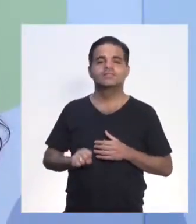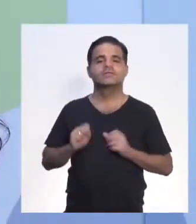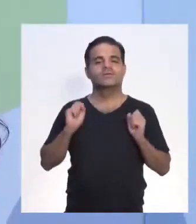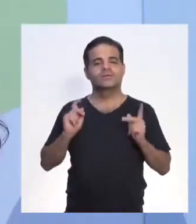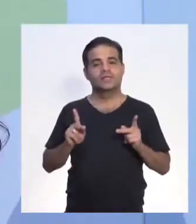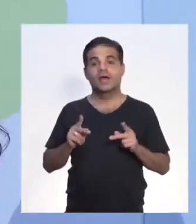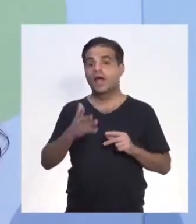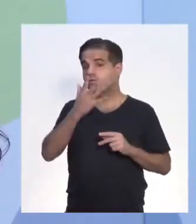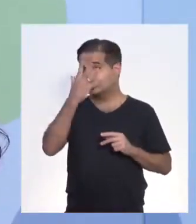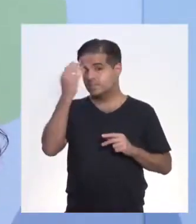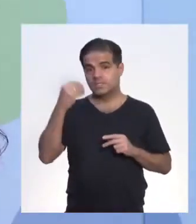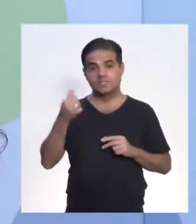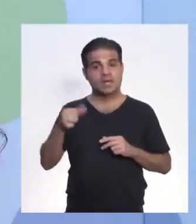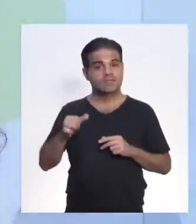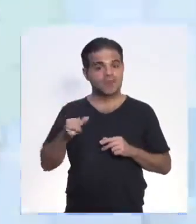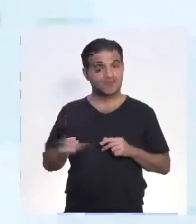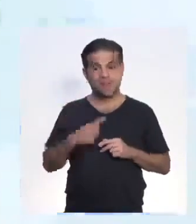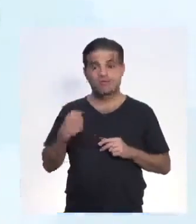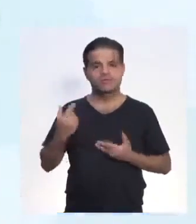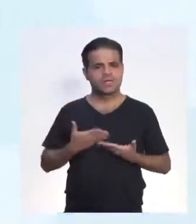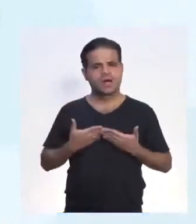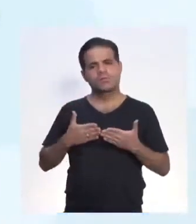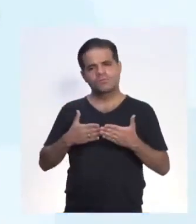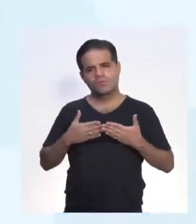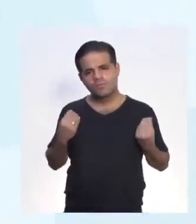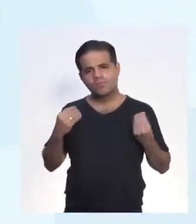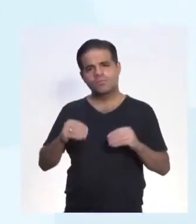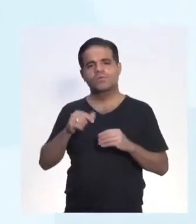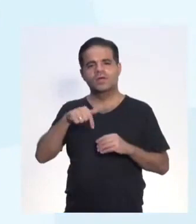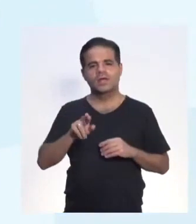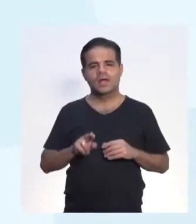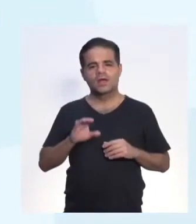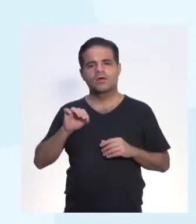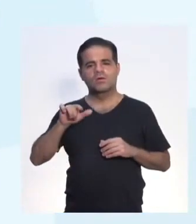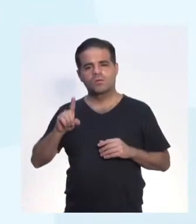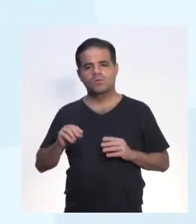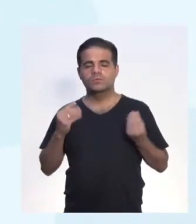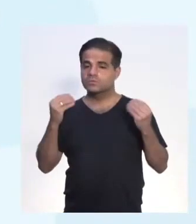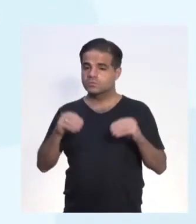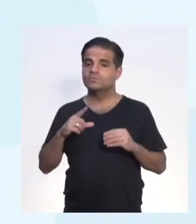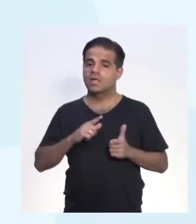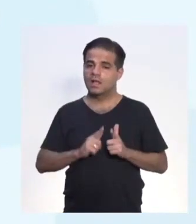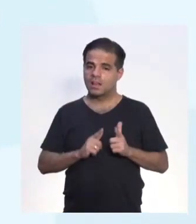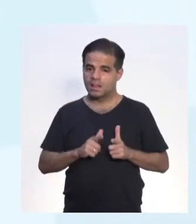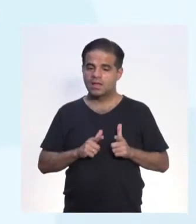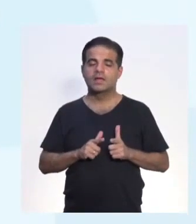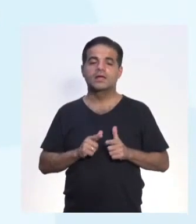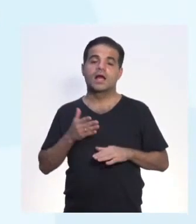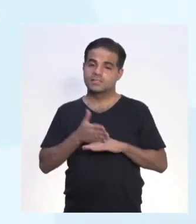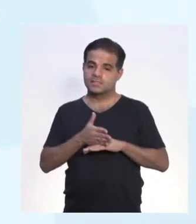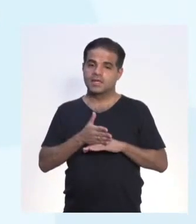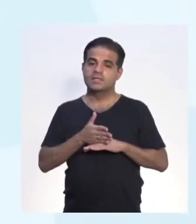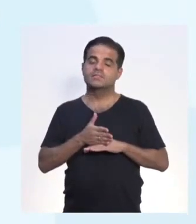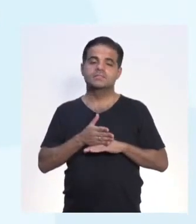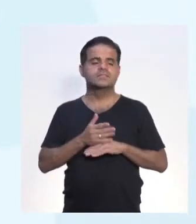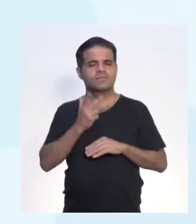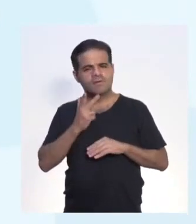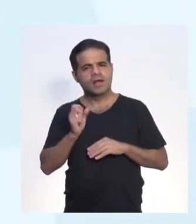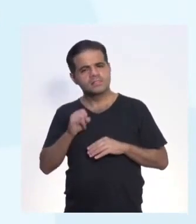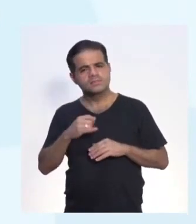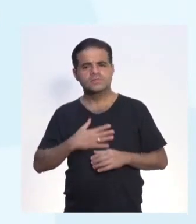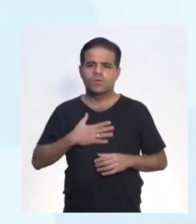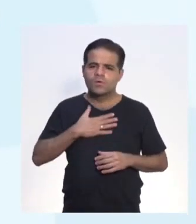Ok? Não esqueçam de avaliar a nossa aula. Por favor, coloquem o QR Code, também tem o link. Acesse lá, diga se